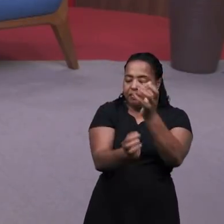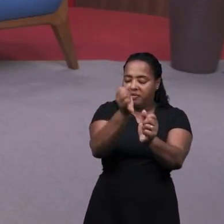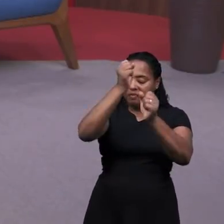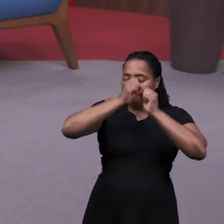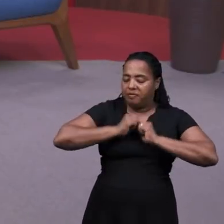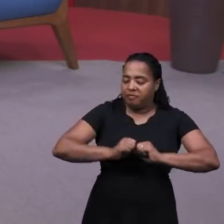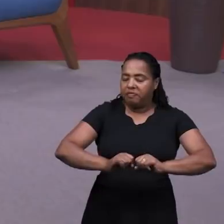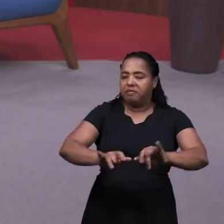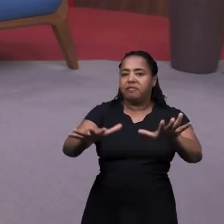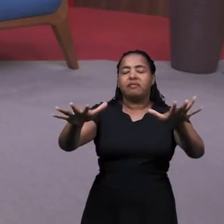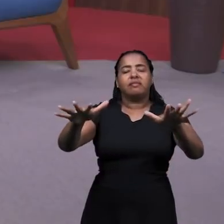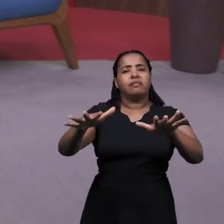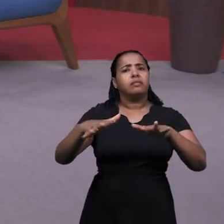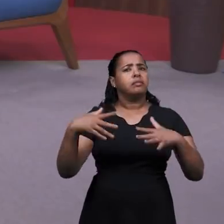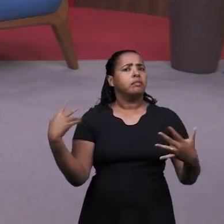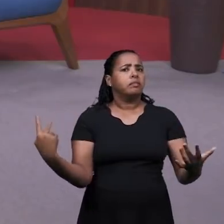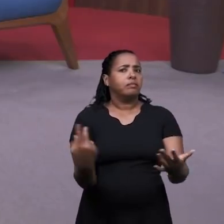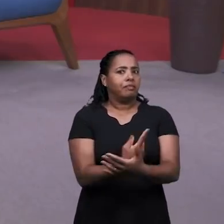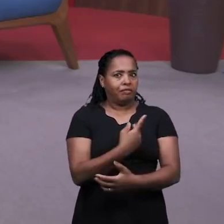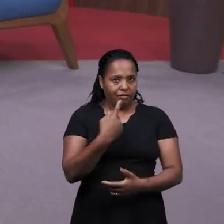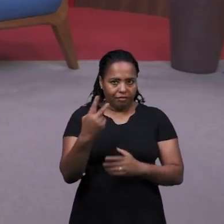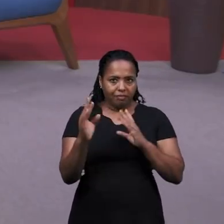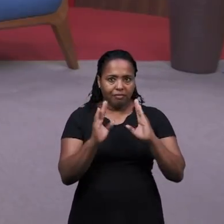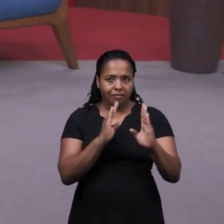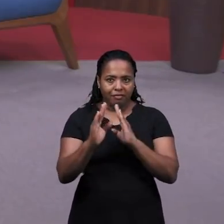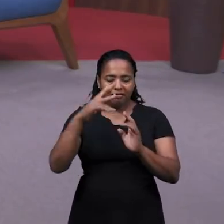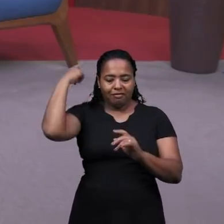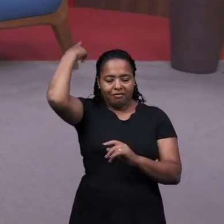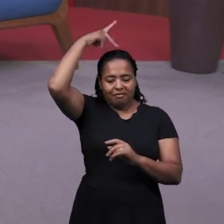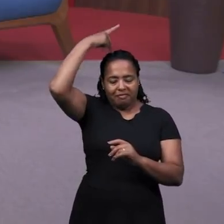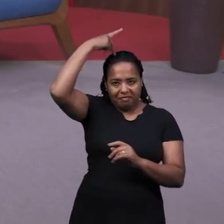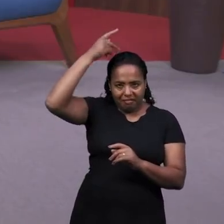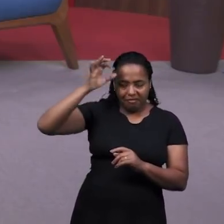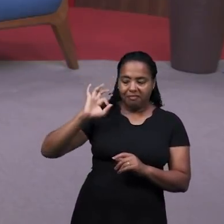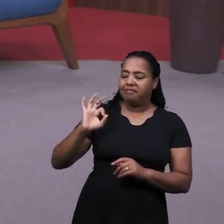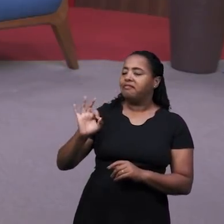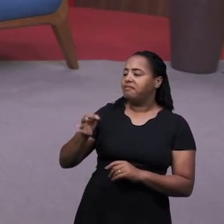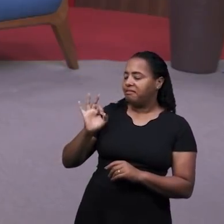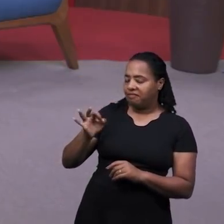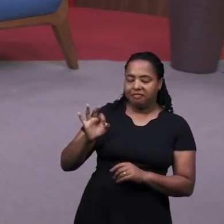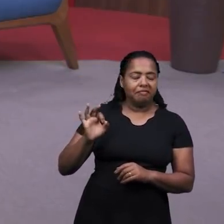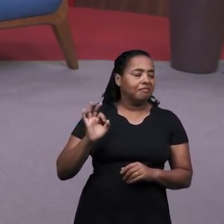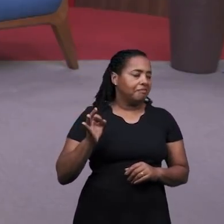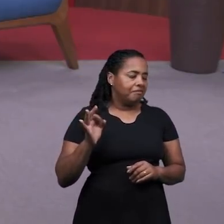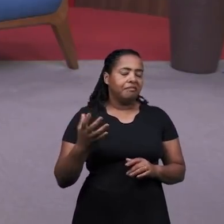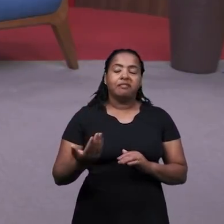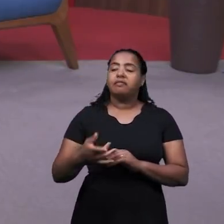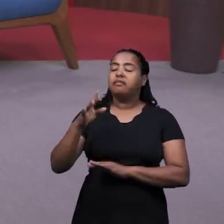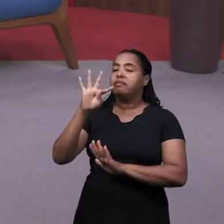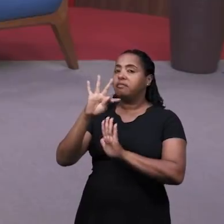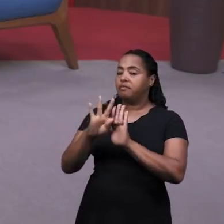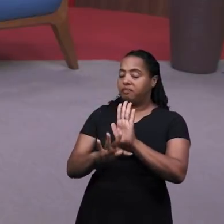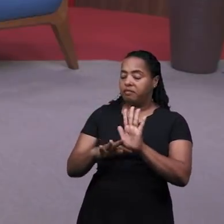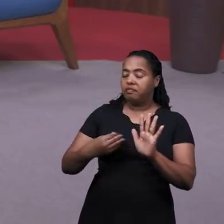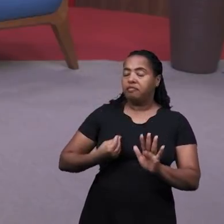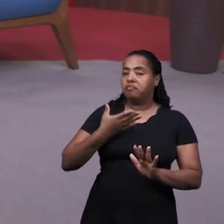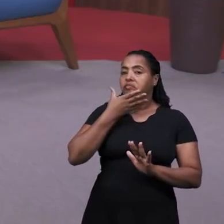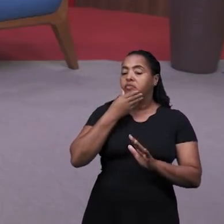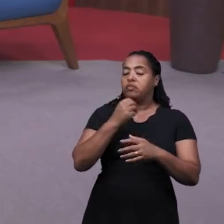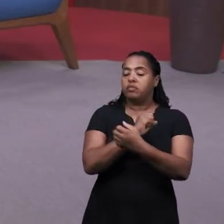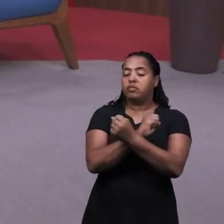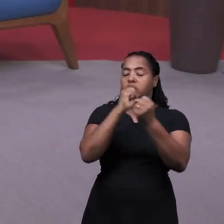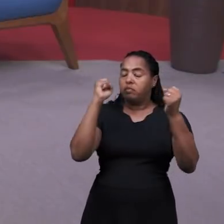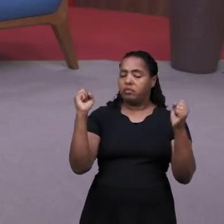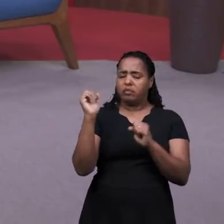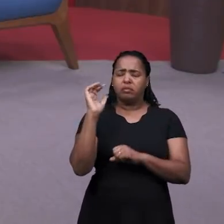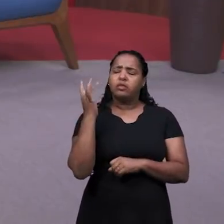Derramado, não sei. O que aconteceu no Pentecostes. Exatamente. Muito bem. Então vamos ler um texto na vida de Sansão, que eu acho que ele